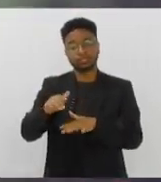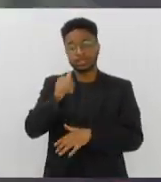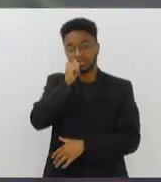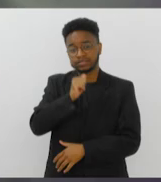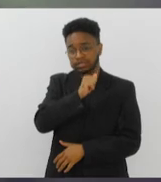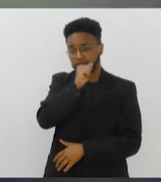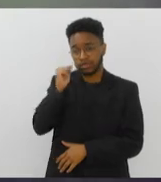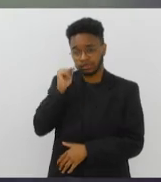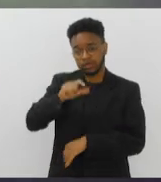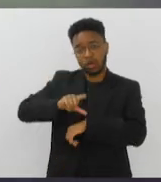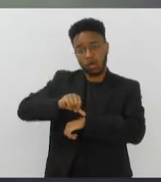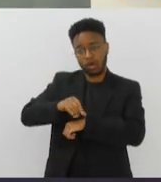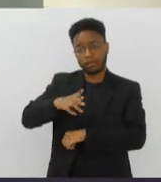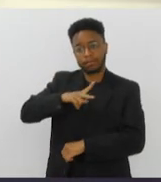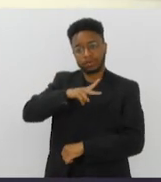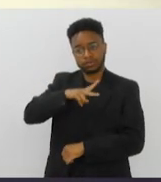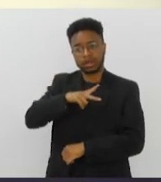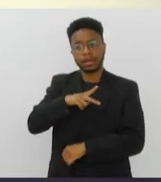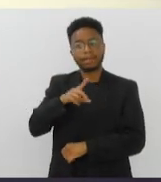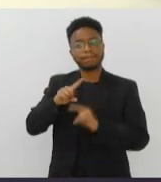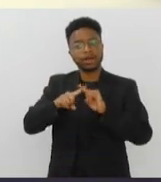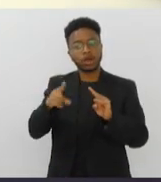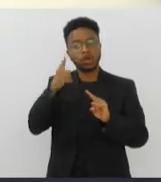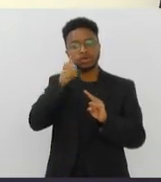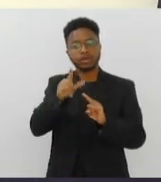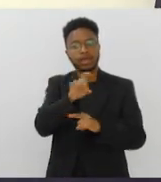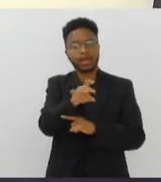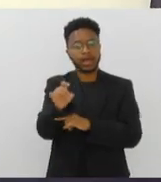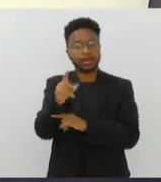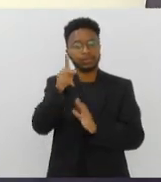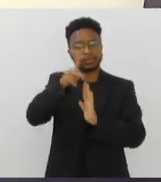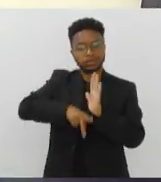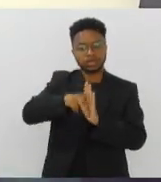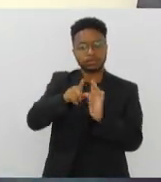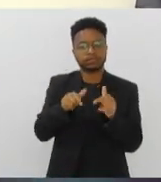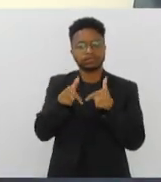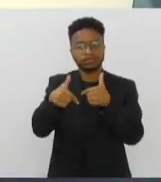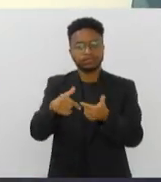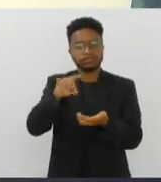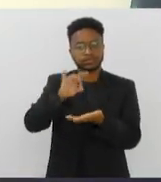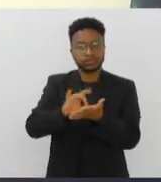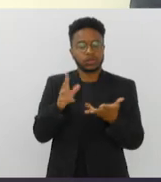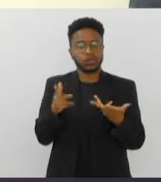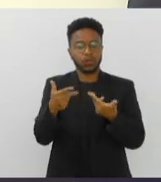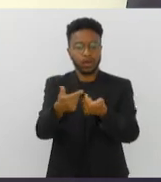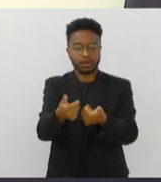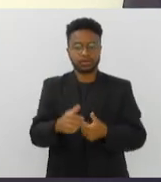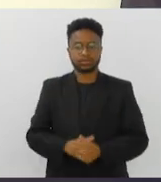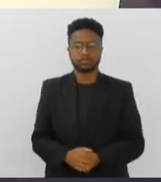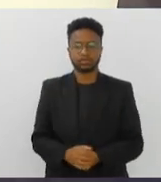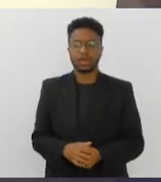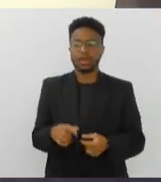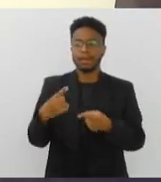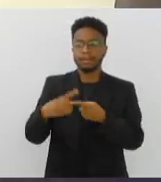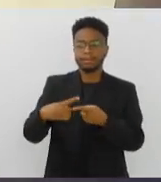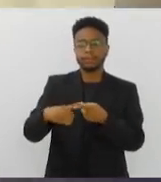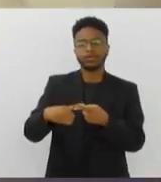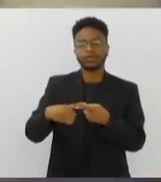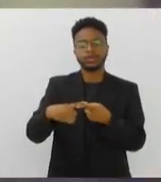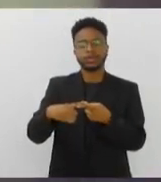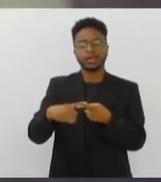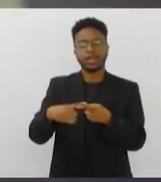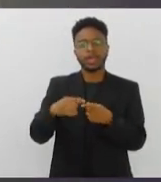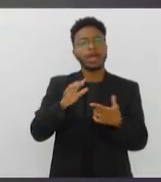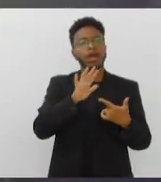horas pessoais para garantir que cada projeto seja executado com excelência. Eles são a ponte entre as demandas